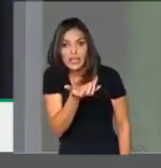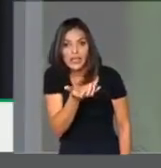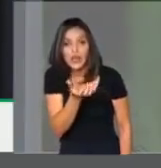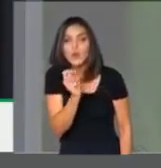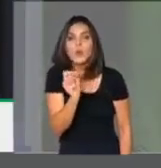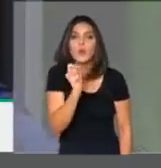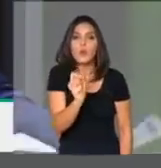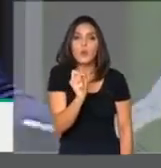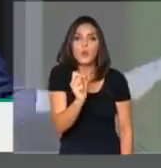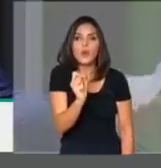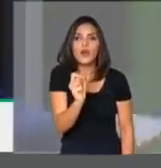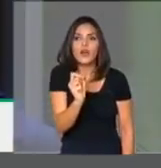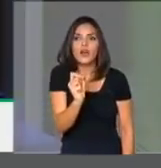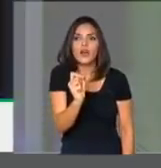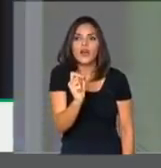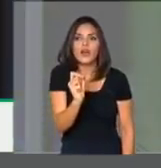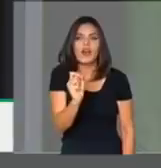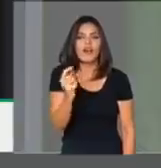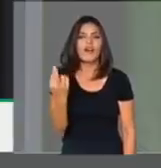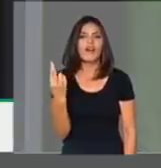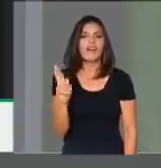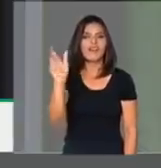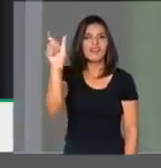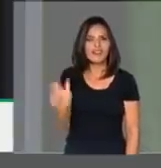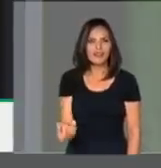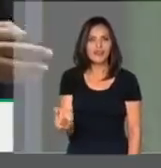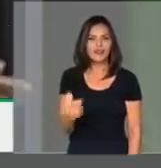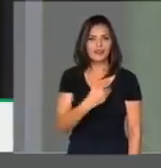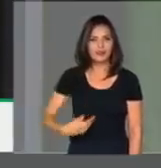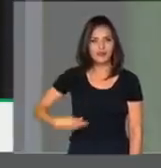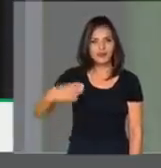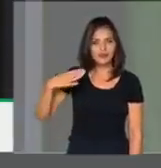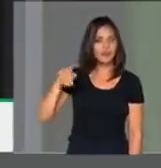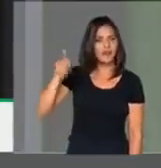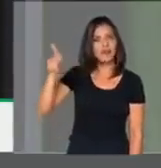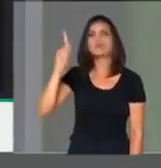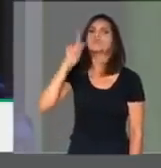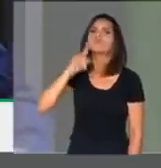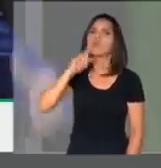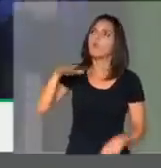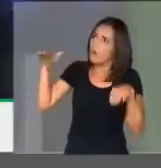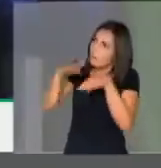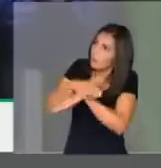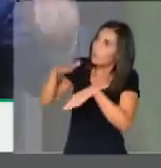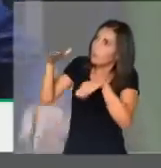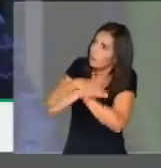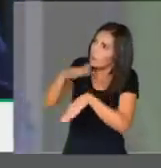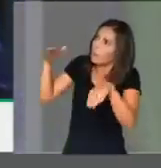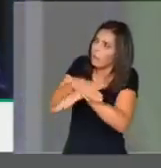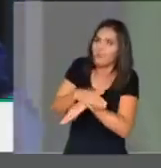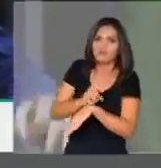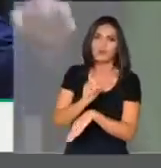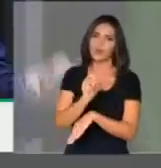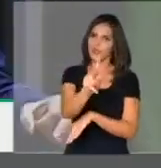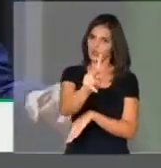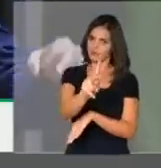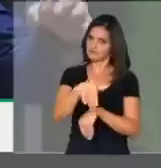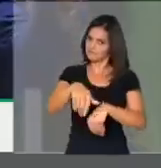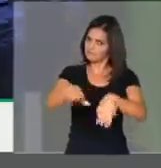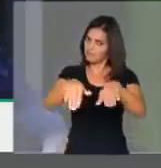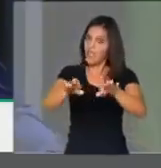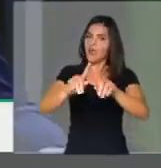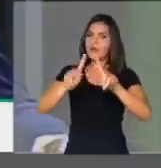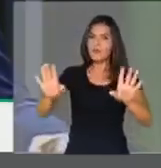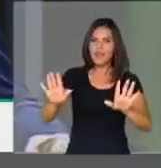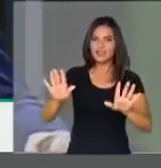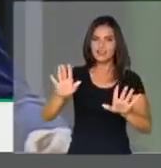joelhos para o que é a representação do governo dos Estados Unidos, fiquem, mas não